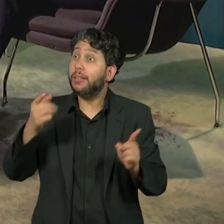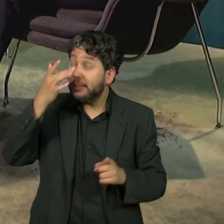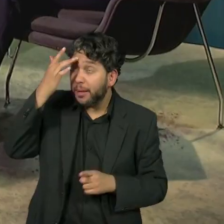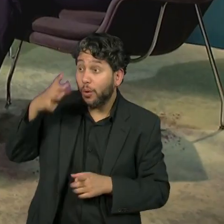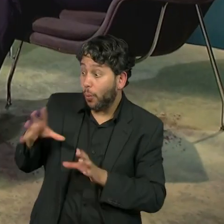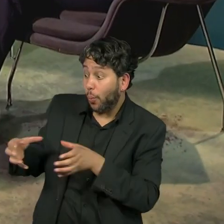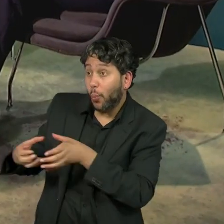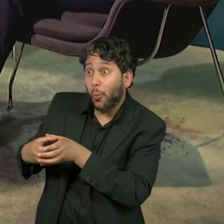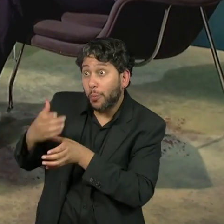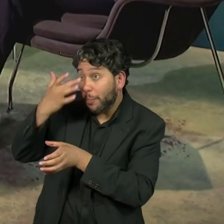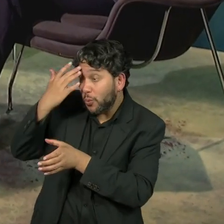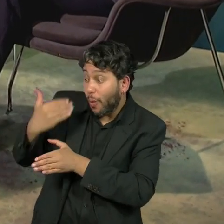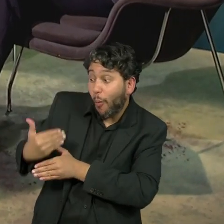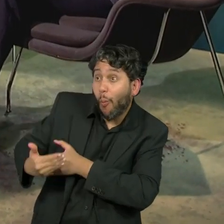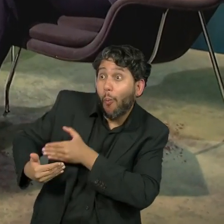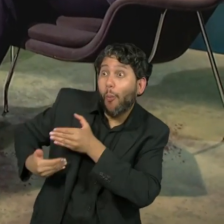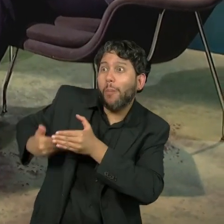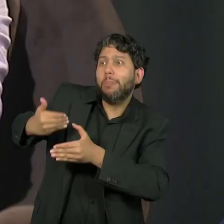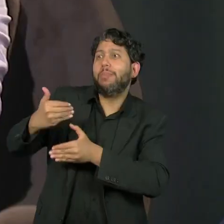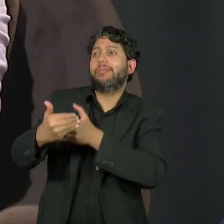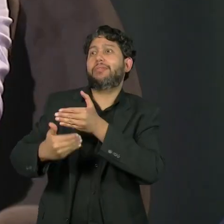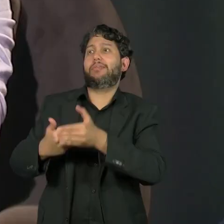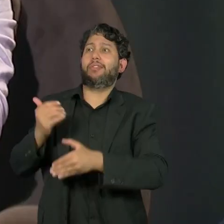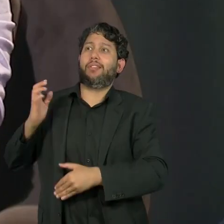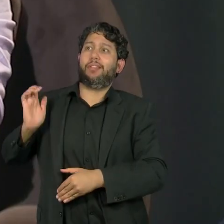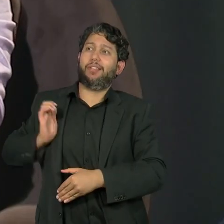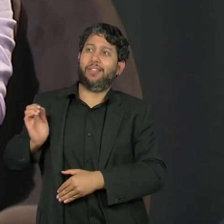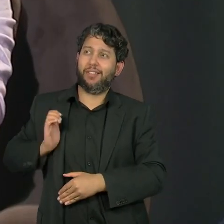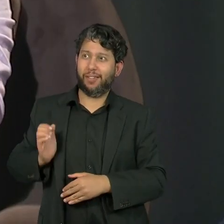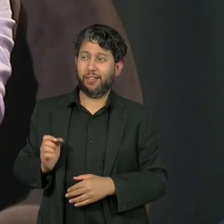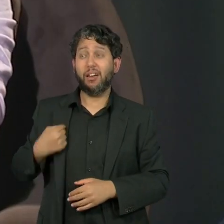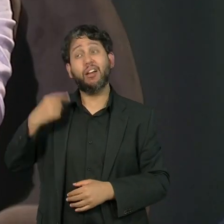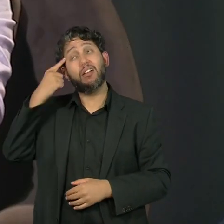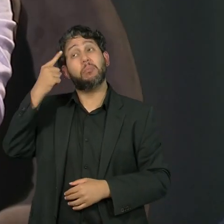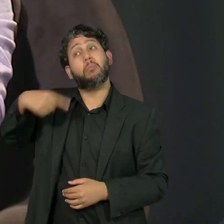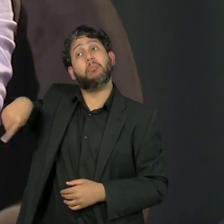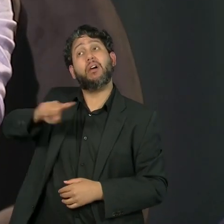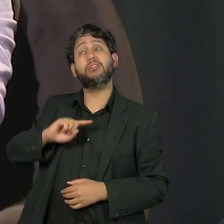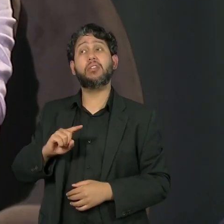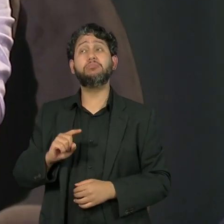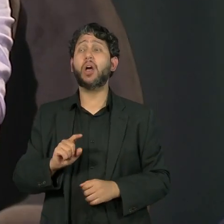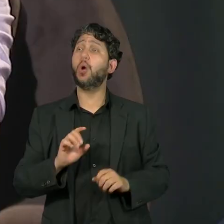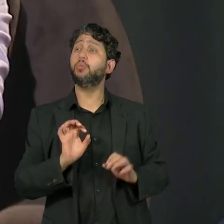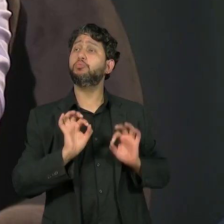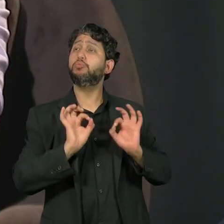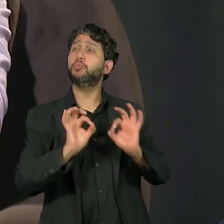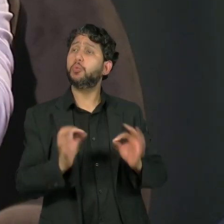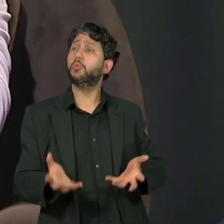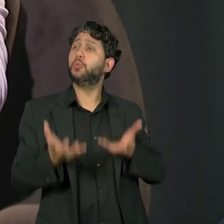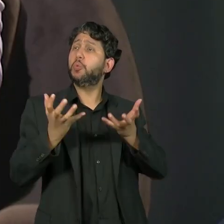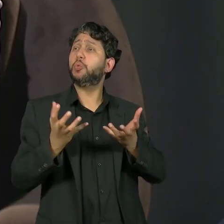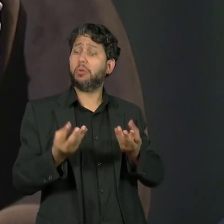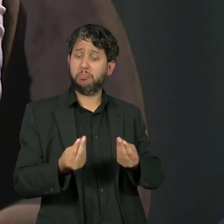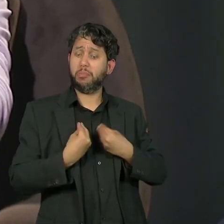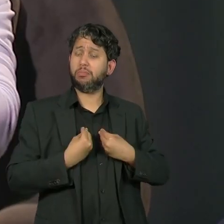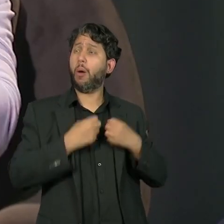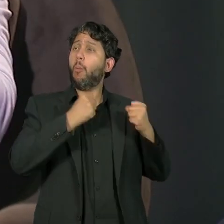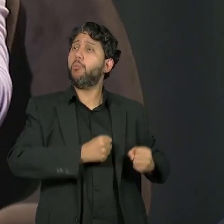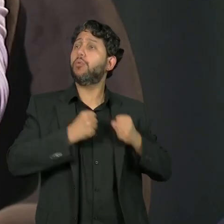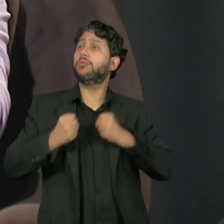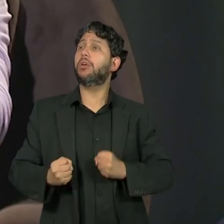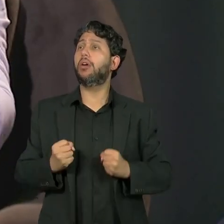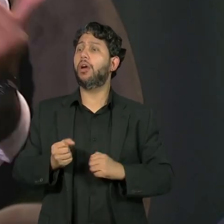uma riqueza mais recentemente, entendendo que o luxo tem a ver com poder acessar lugares e